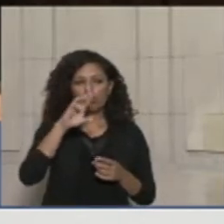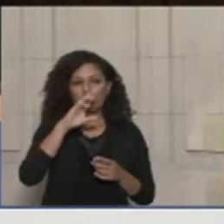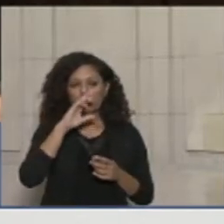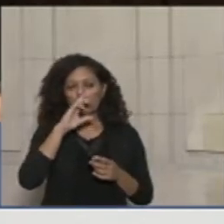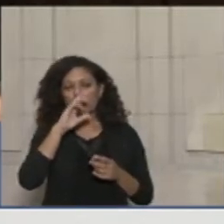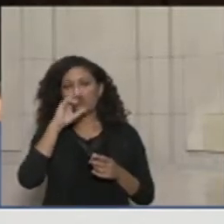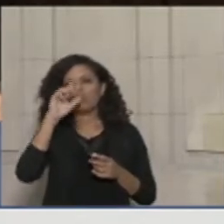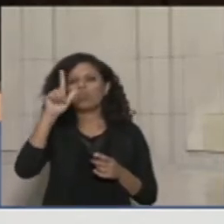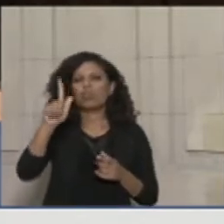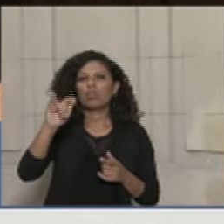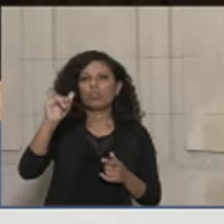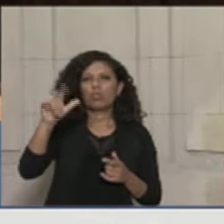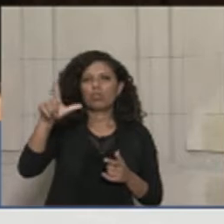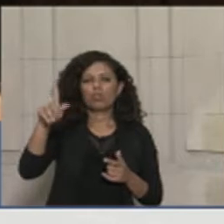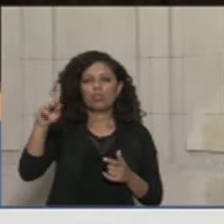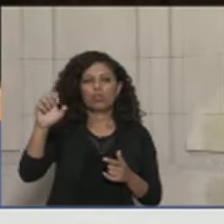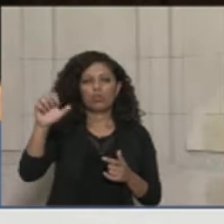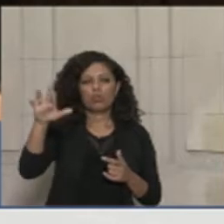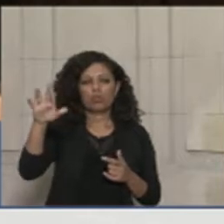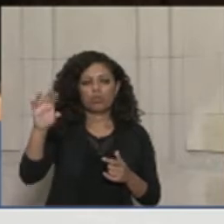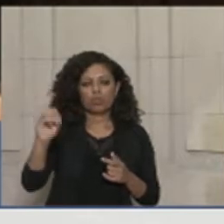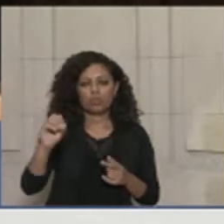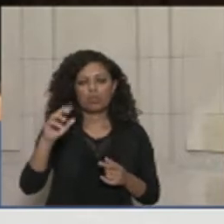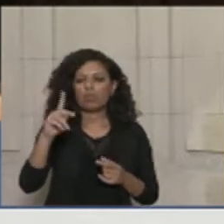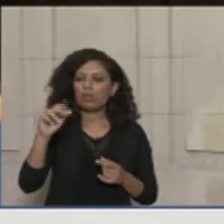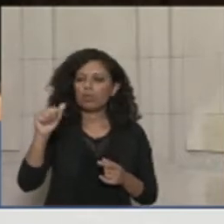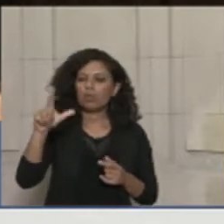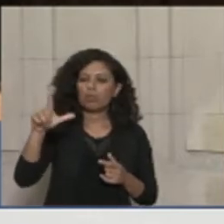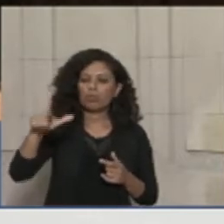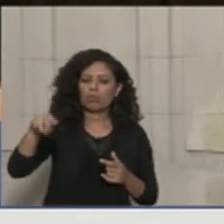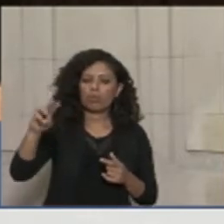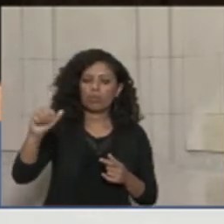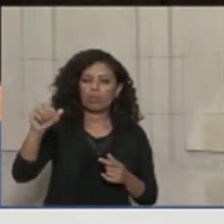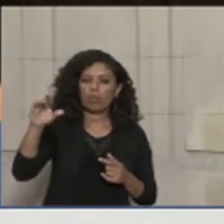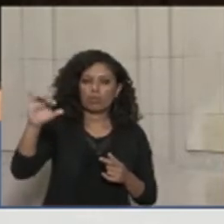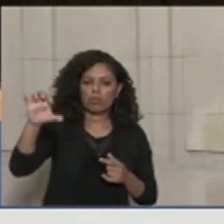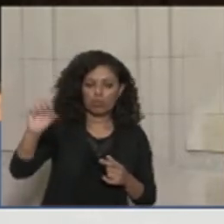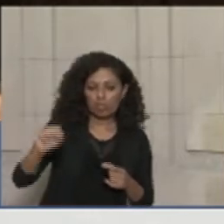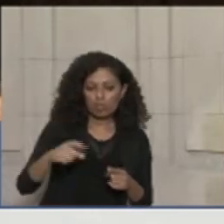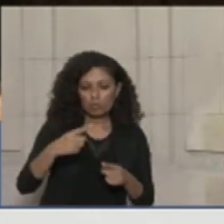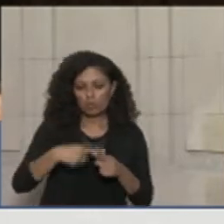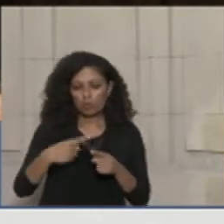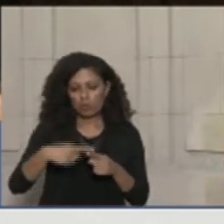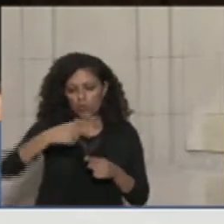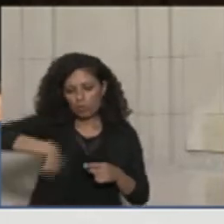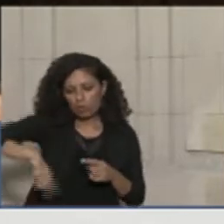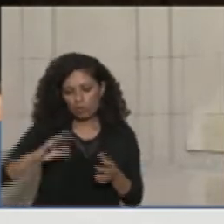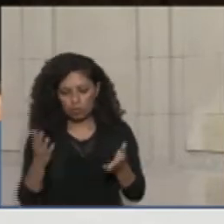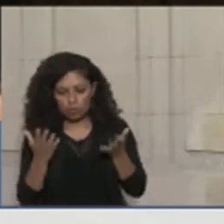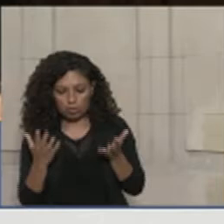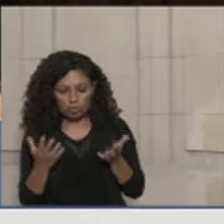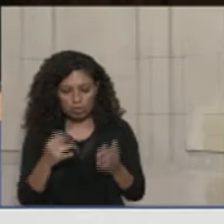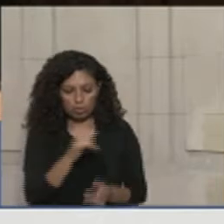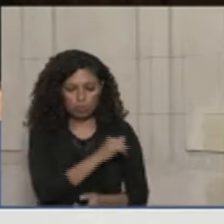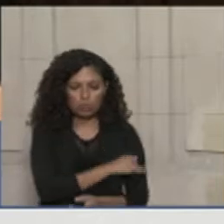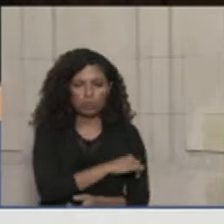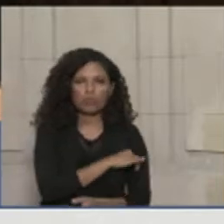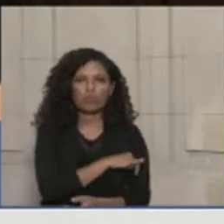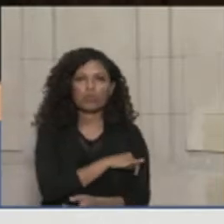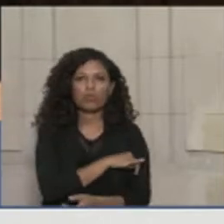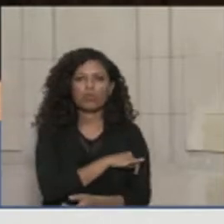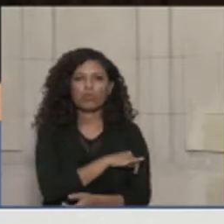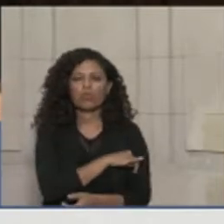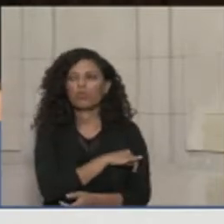me foge, para que também tivéssemos no Rio de Janeiro, com o